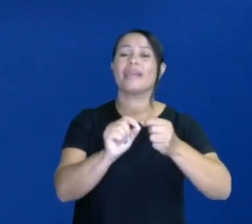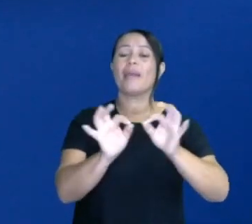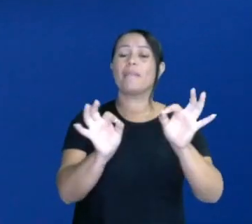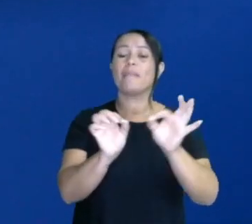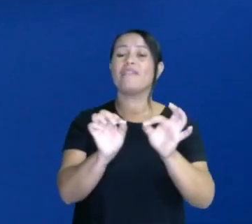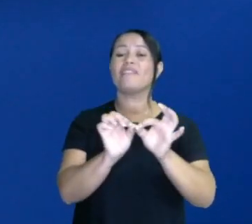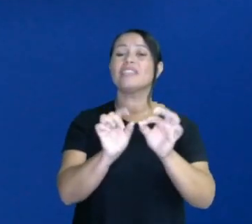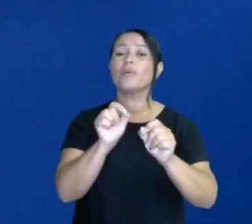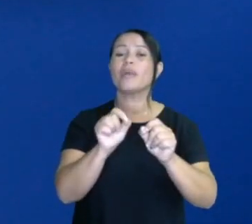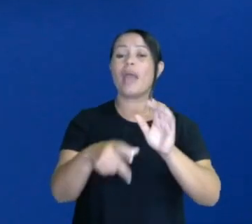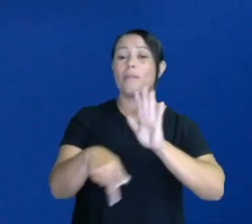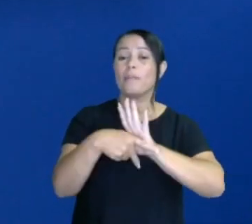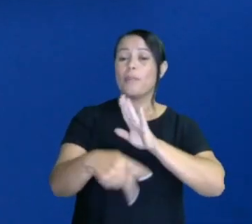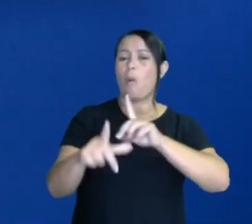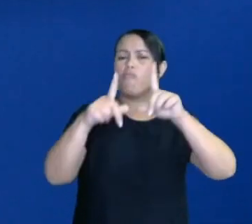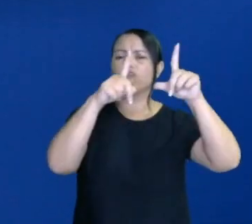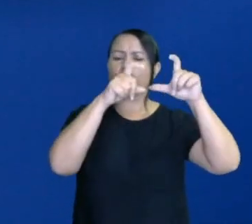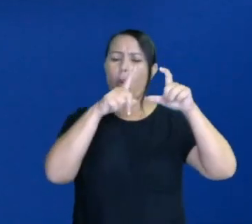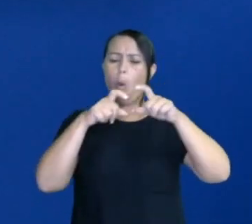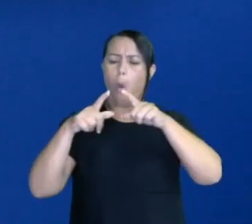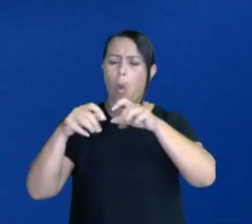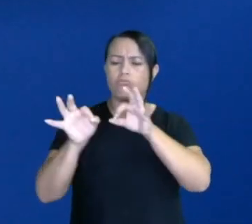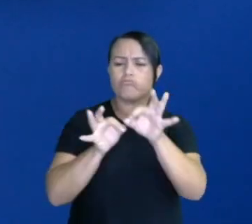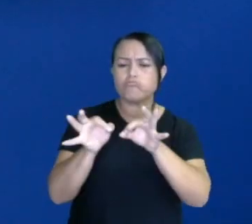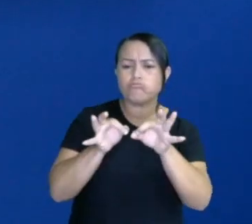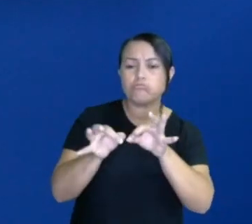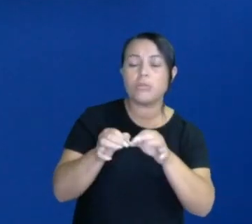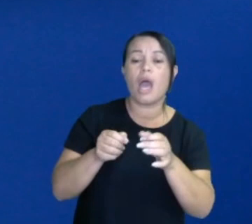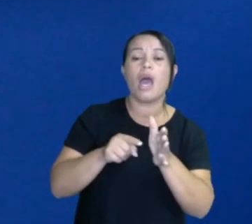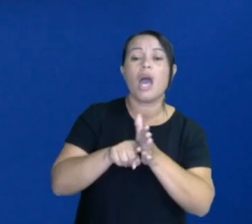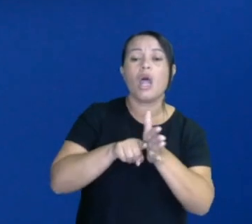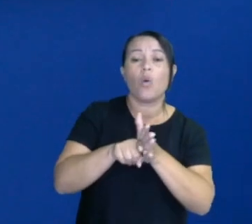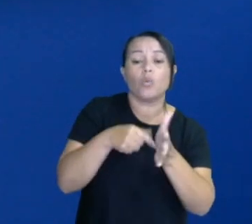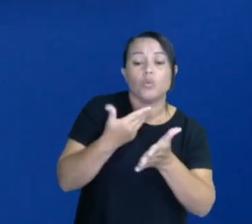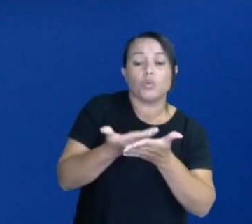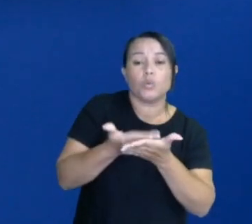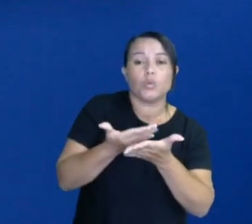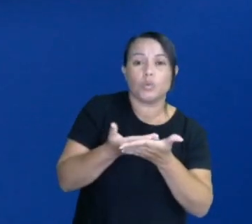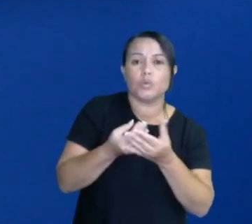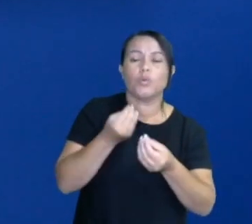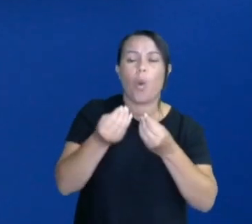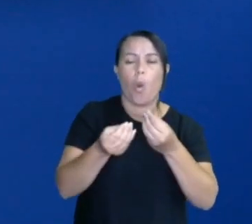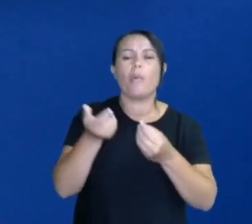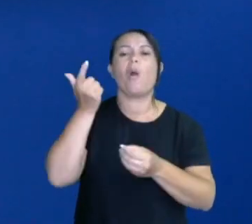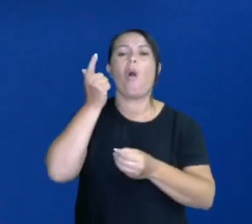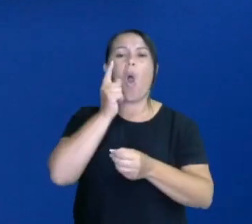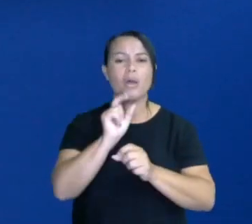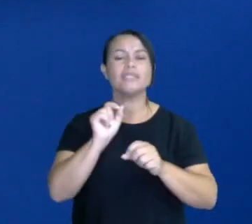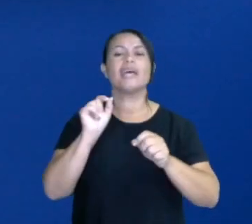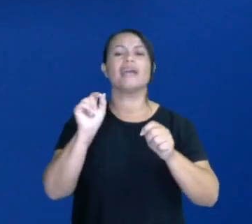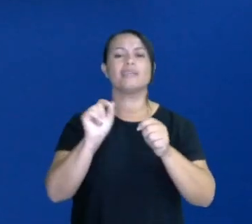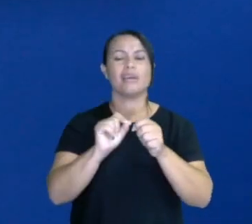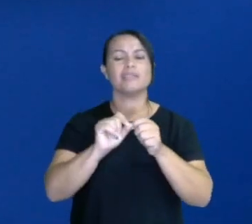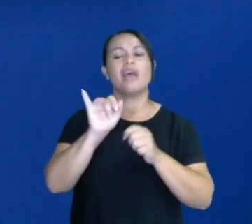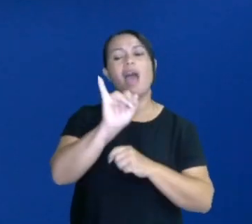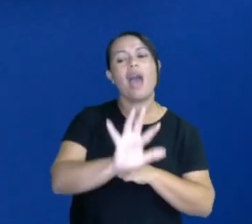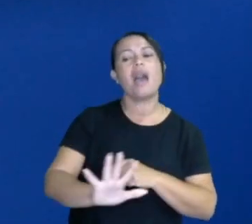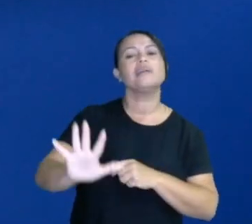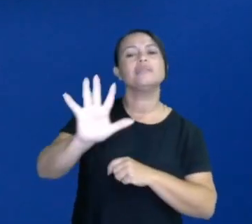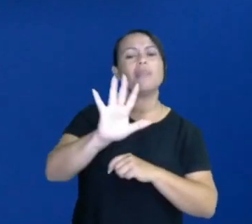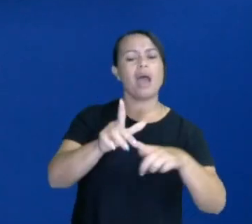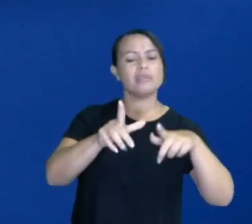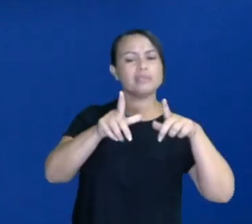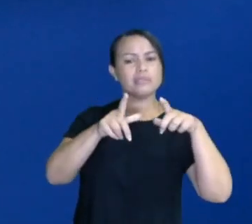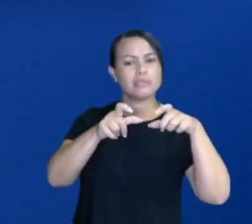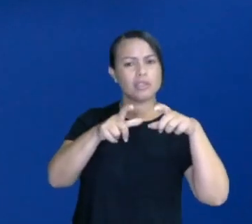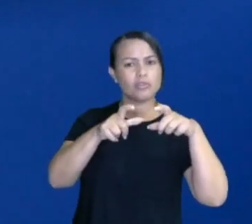apropriação de fotos para o uso em estudos. Então ele consegue fazer as imagens e as